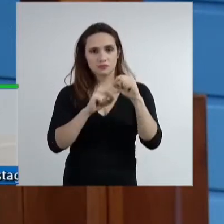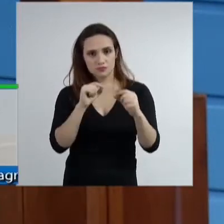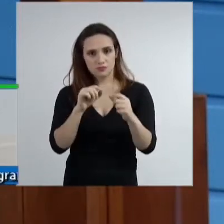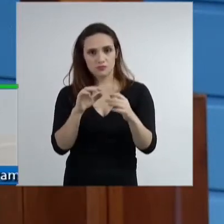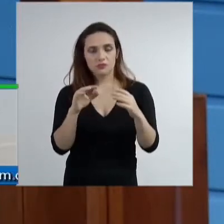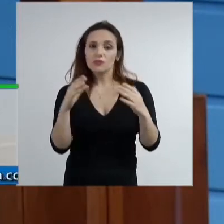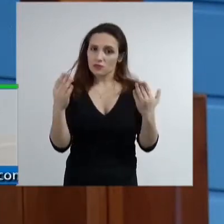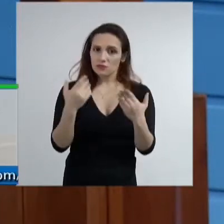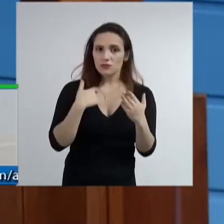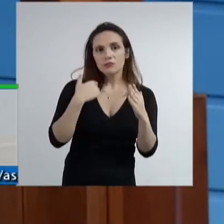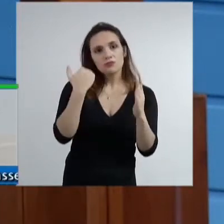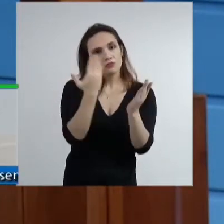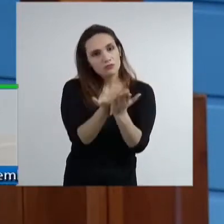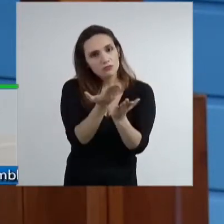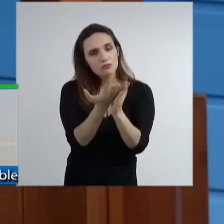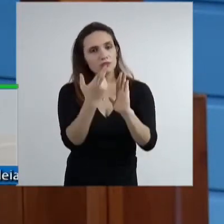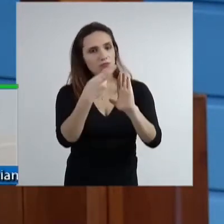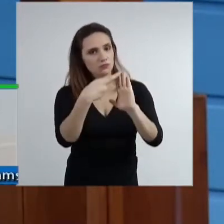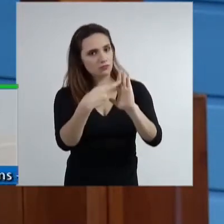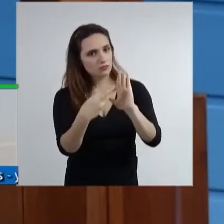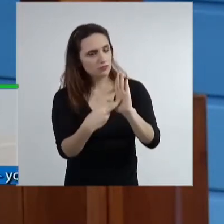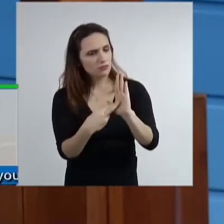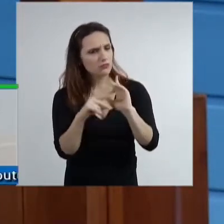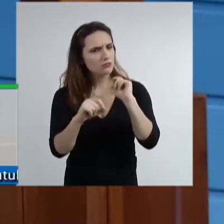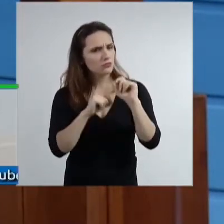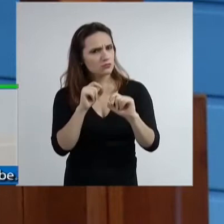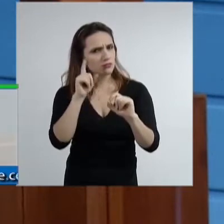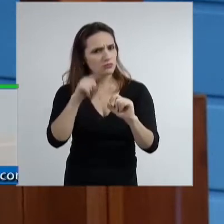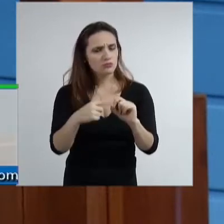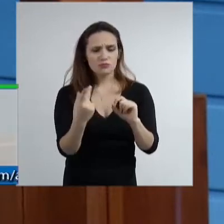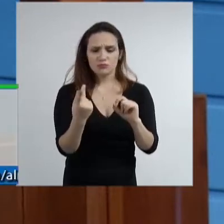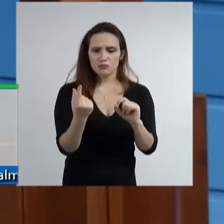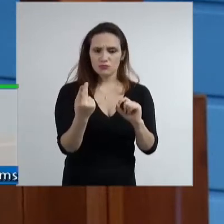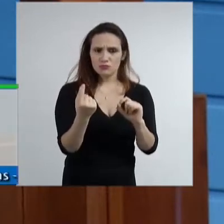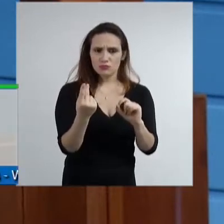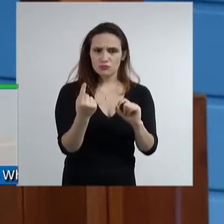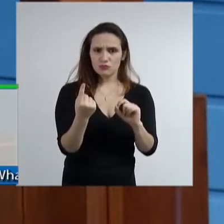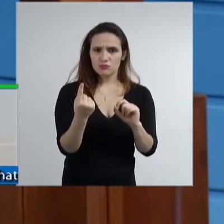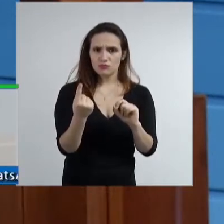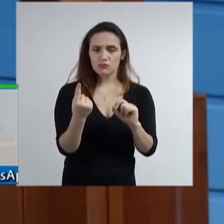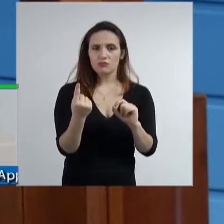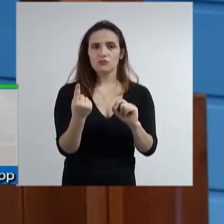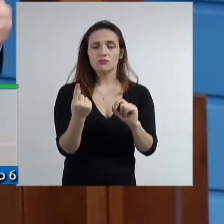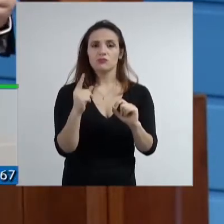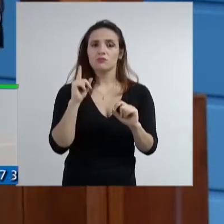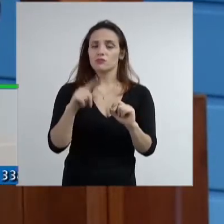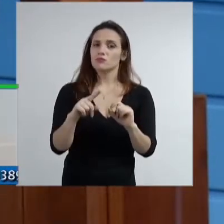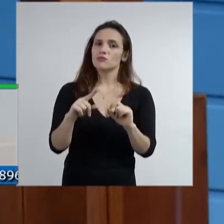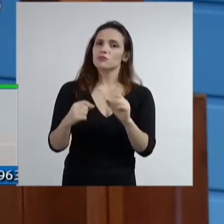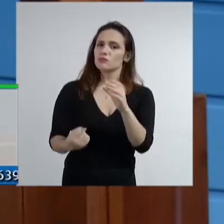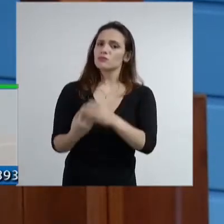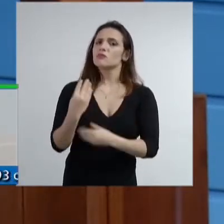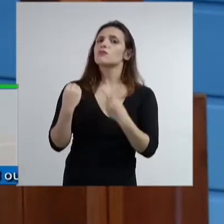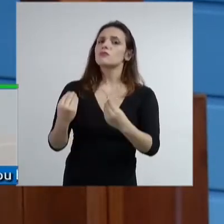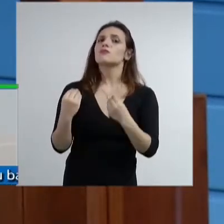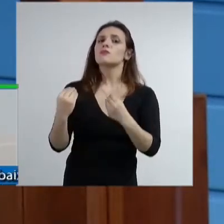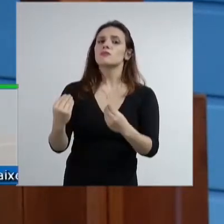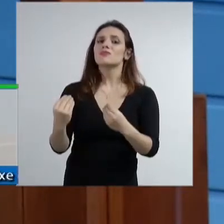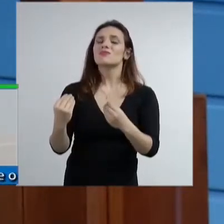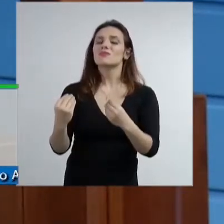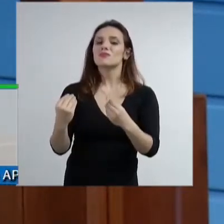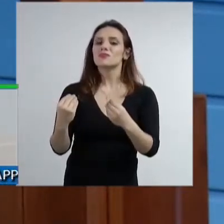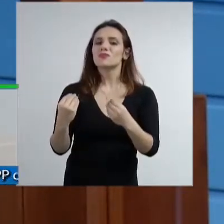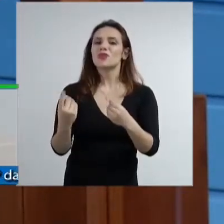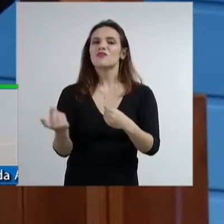das concessões de energia elétrica, é uma tarifa que ela só foi criada para